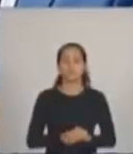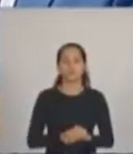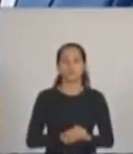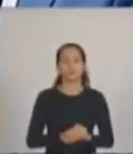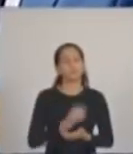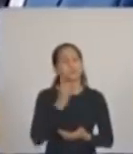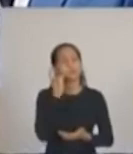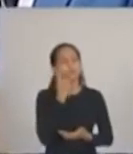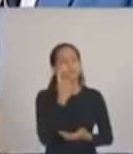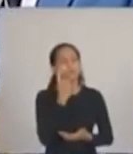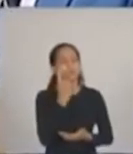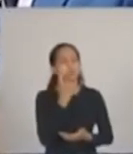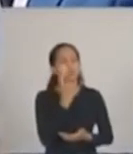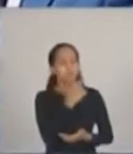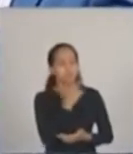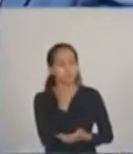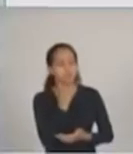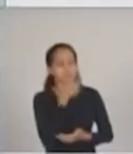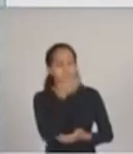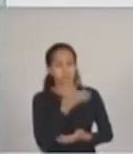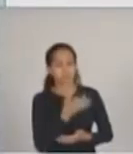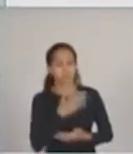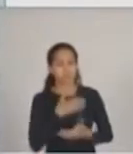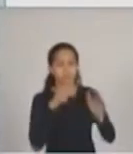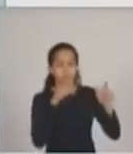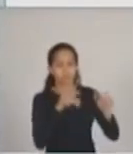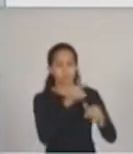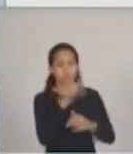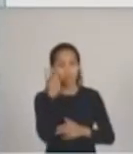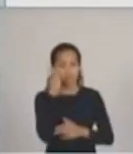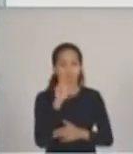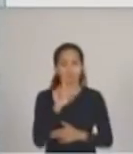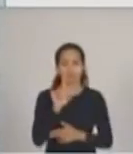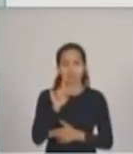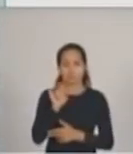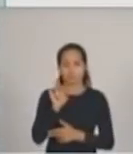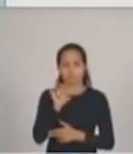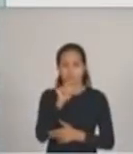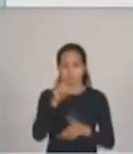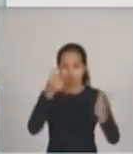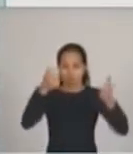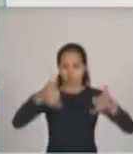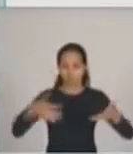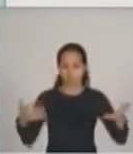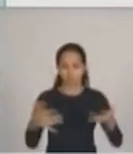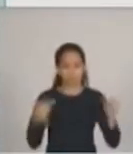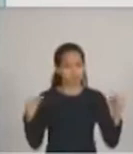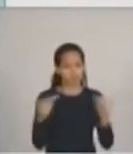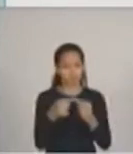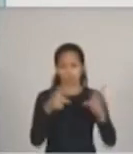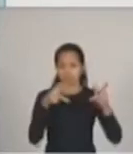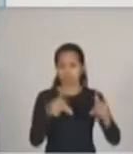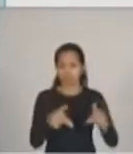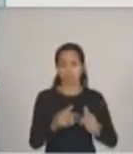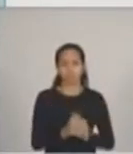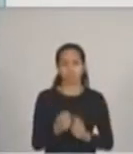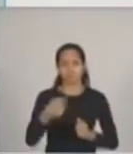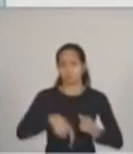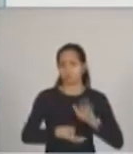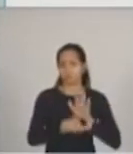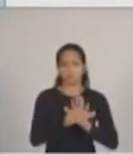Deputado Gandinho, na minha opinião, é como o deputado Durão já falou isso. Na verdade, não precisa nem de lei, já